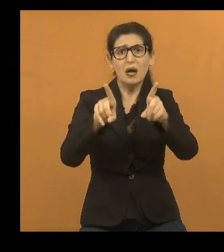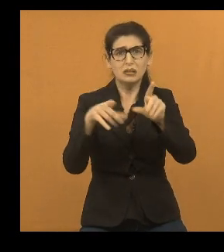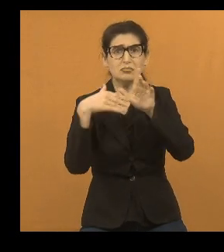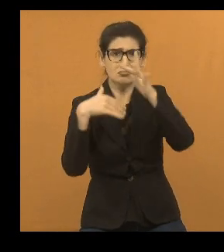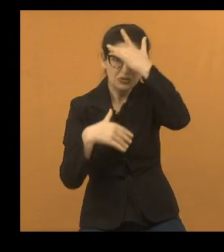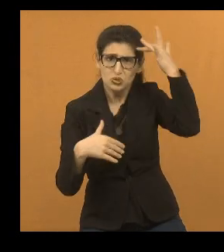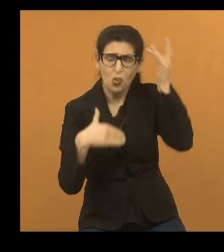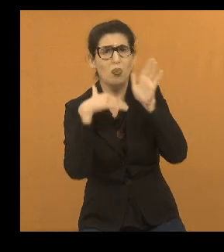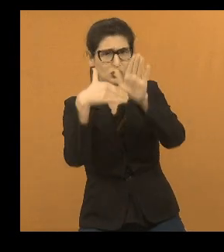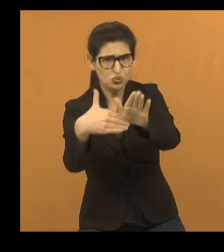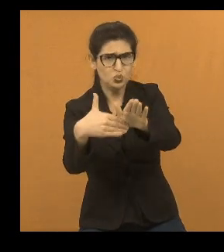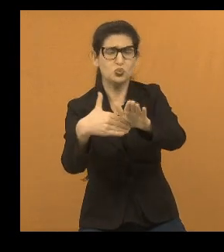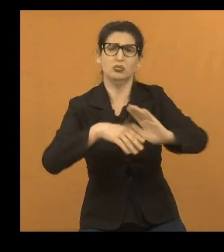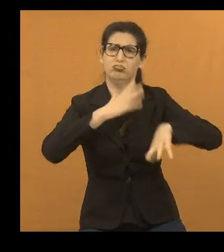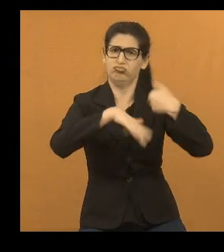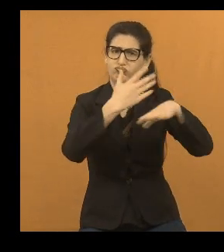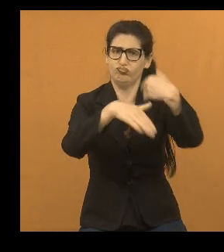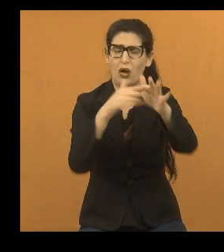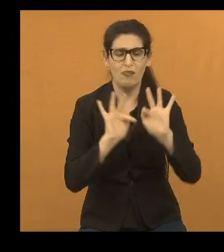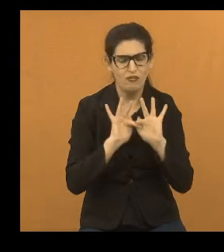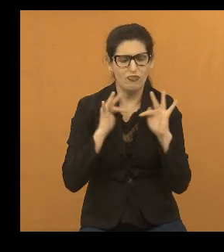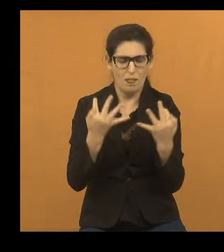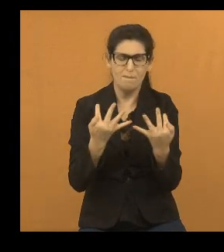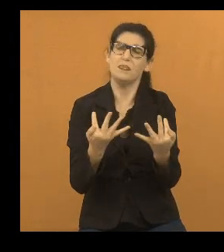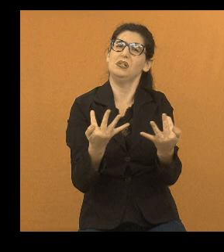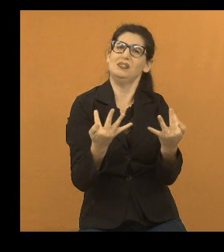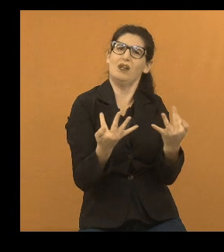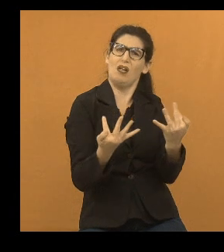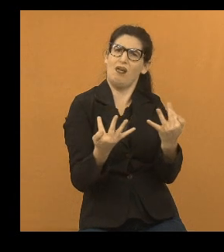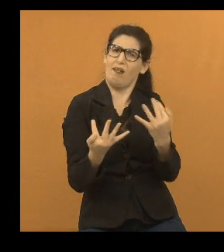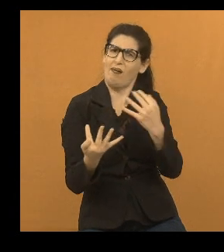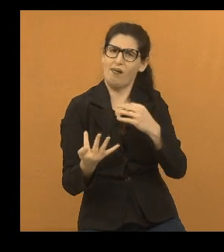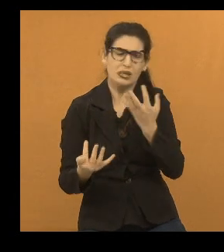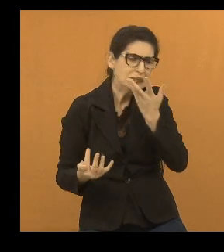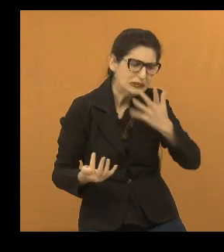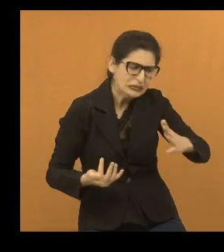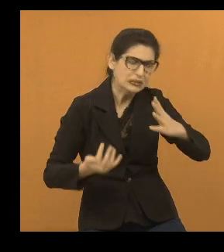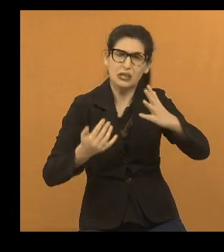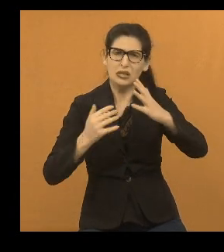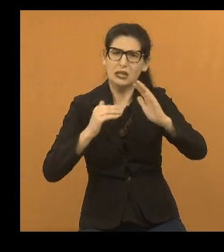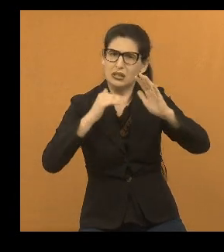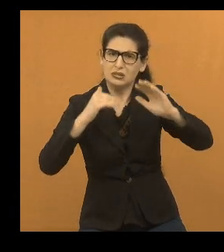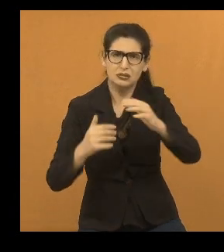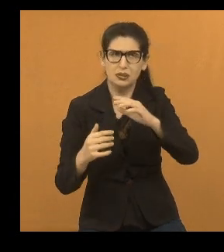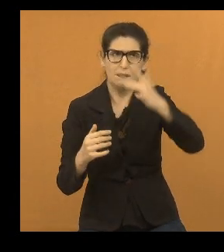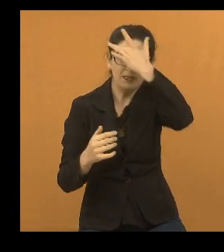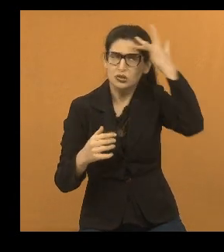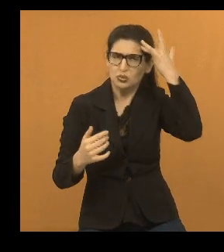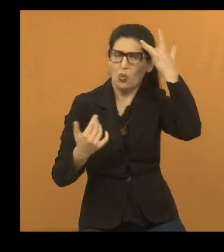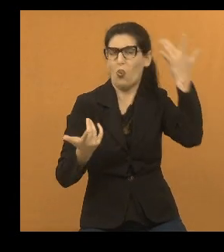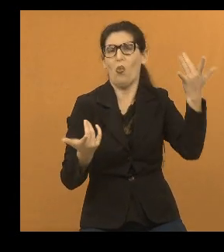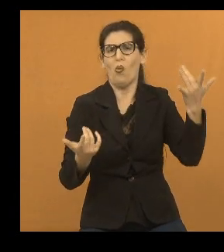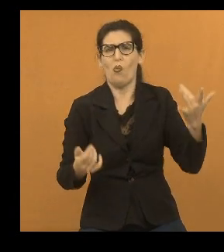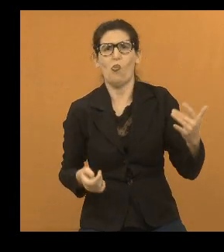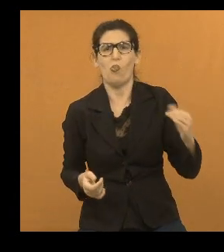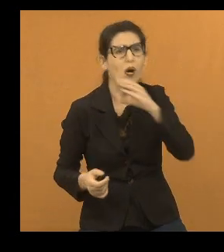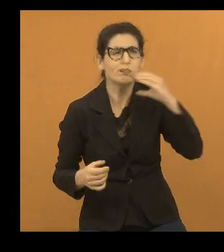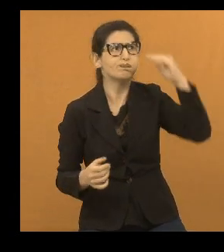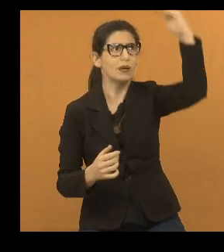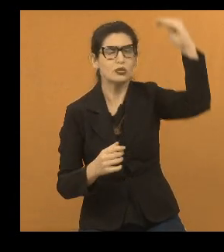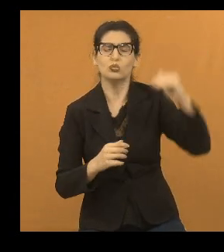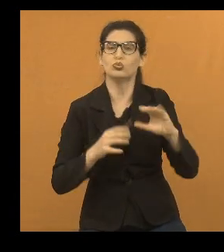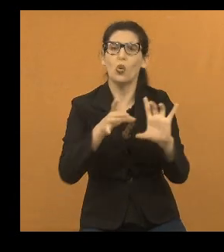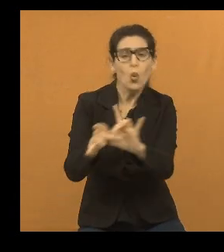passando por gerações e gerações, então esse processo tem que ser construído necessariamente pela população, em conjunto com a